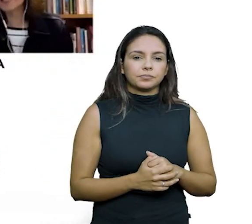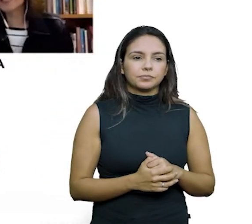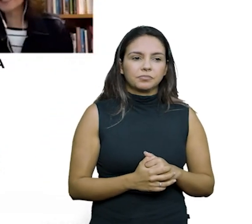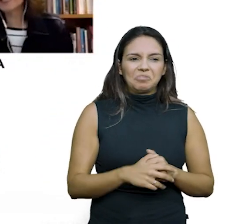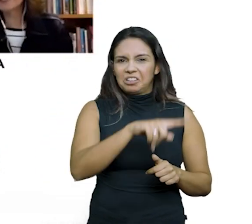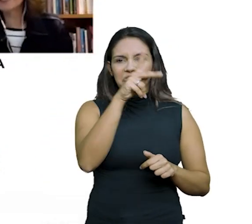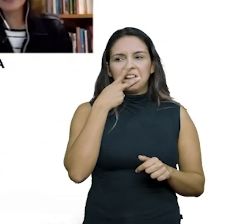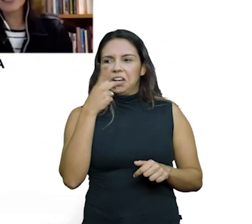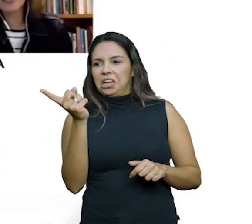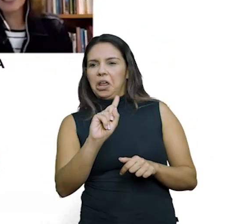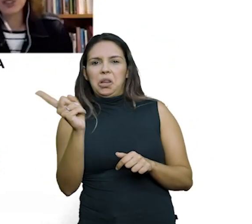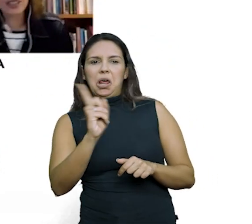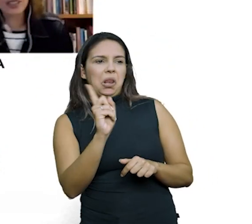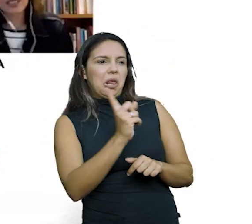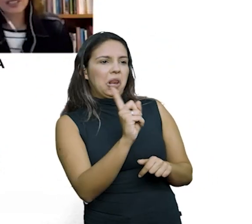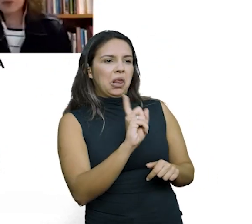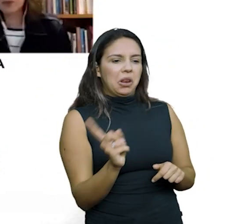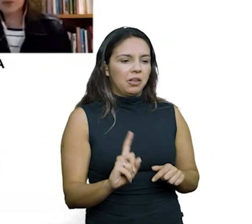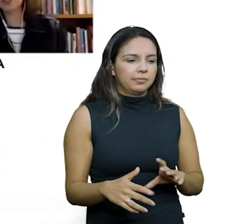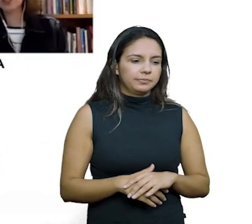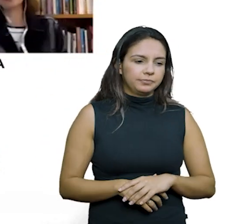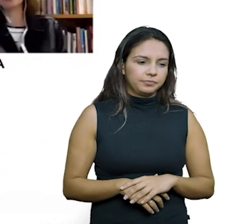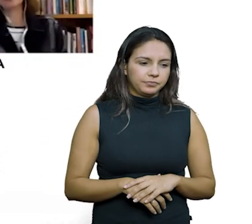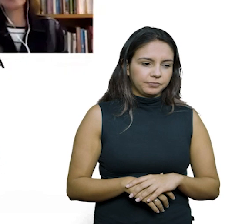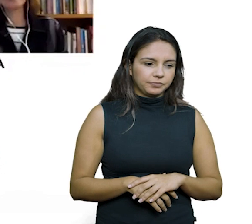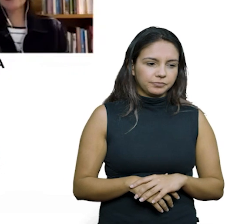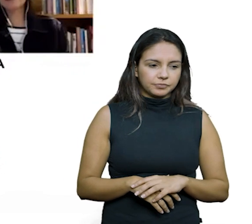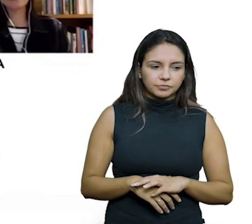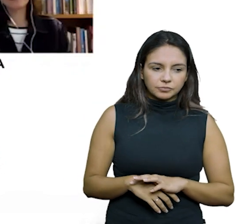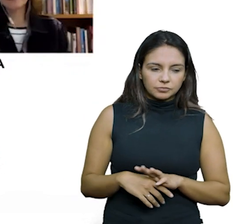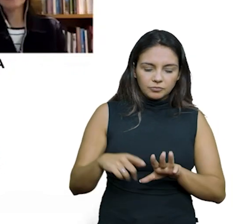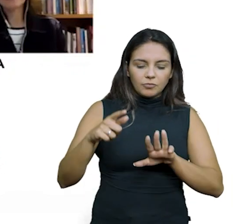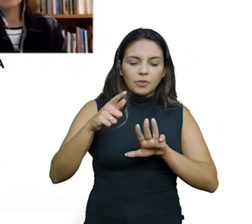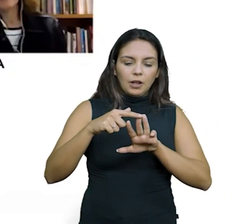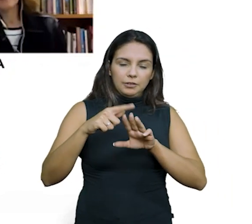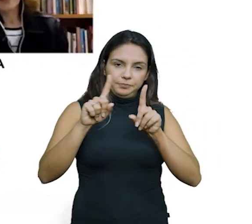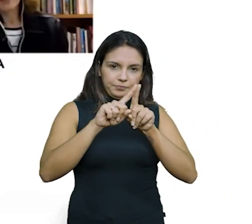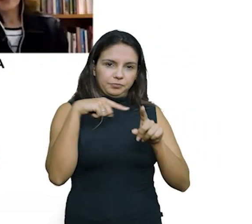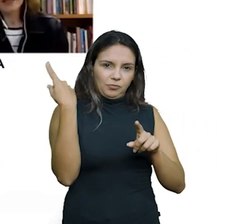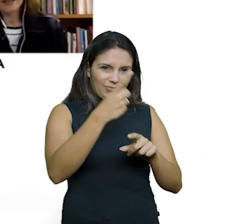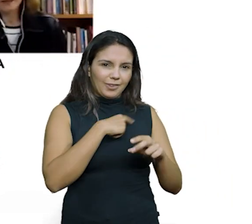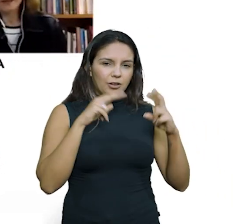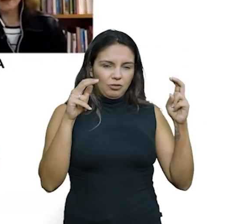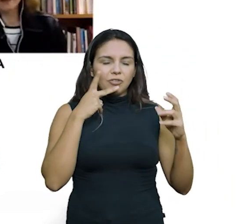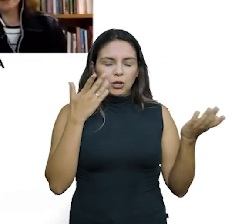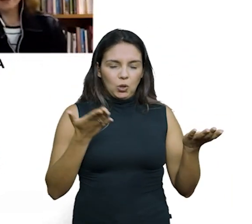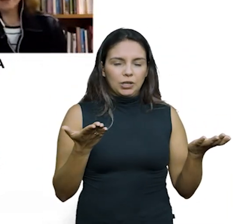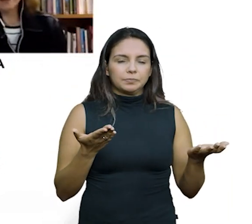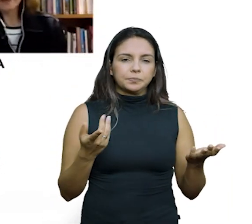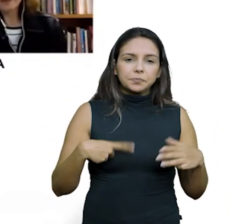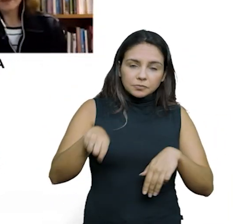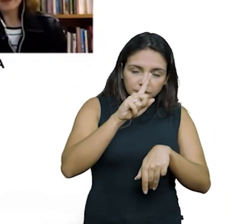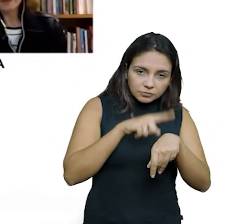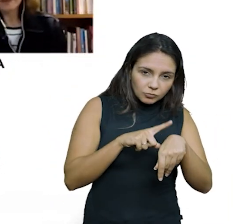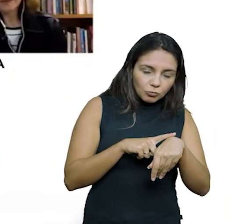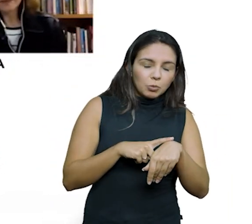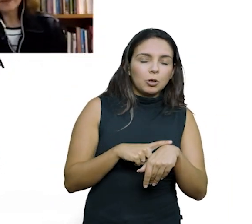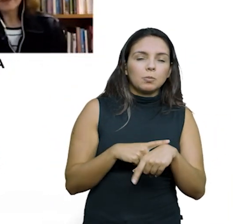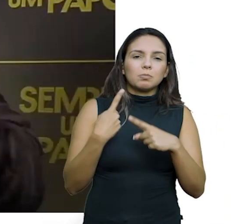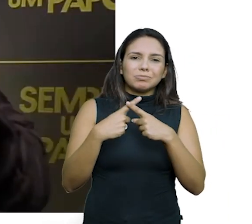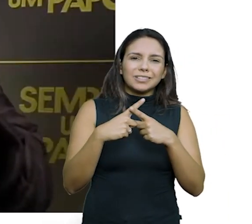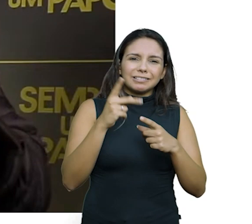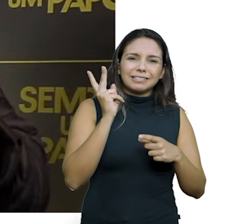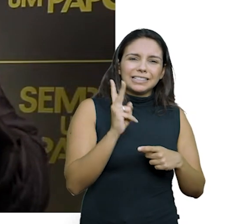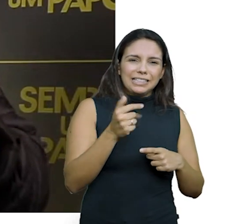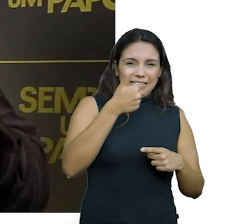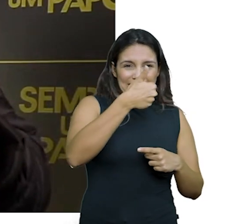esse negacionismo eu vou te contar. Isso também esse assunto é bom a gente conversar um pouquinho nesse momento da pandemia,